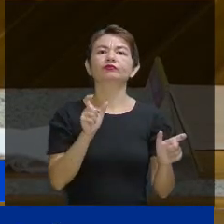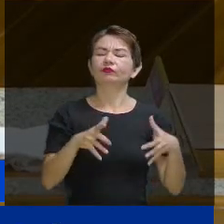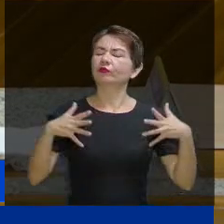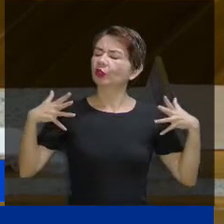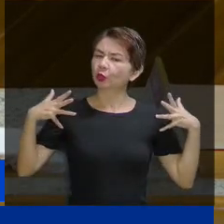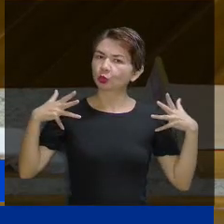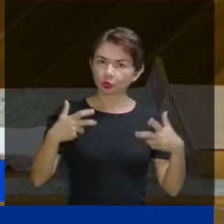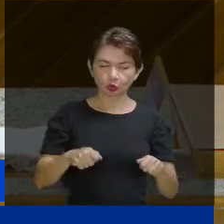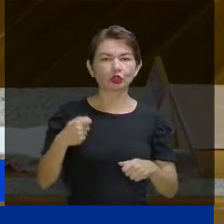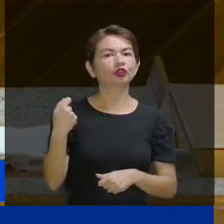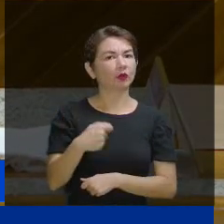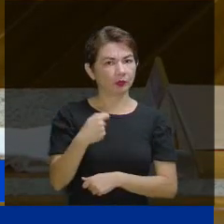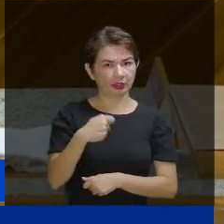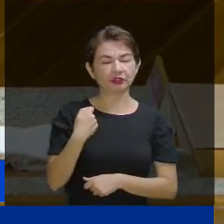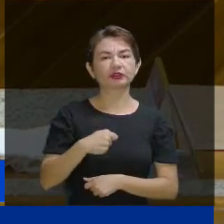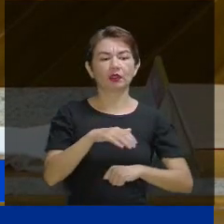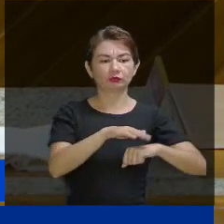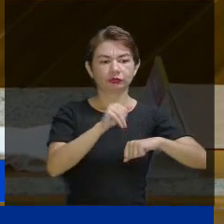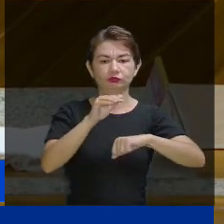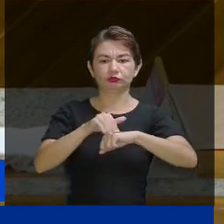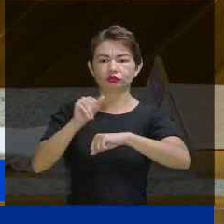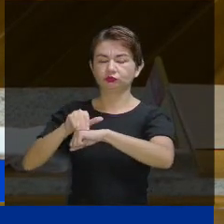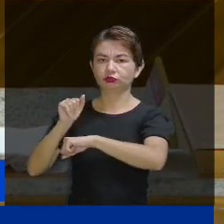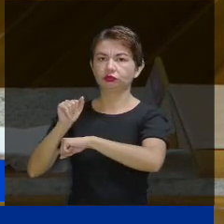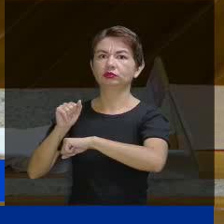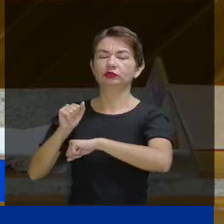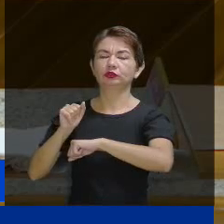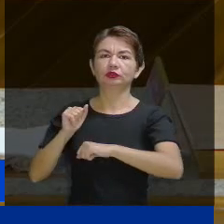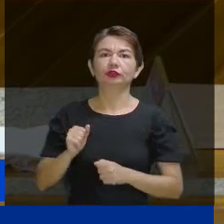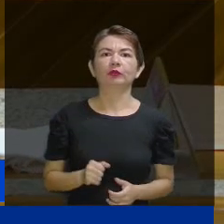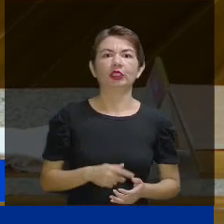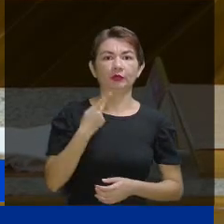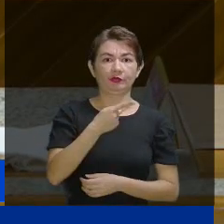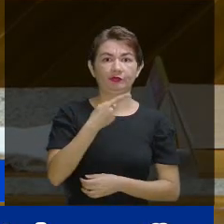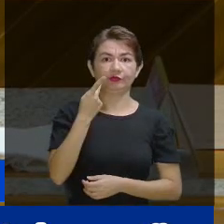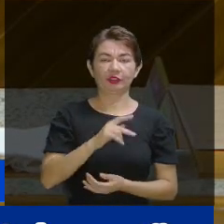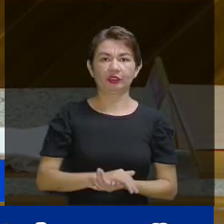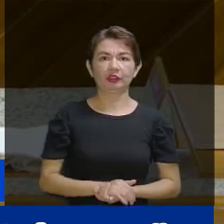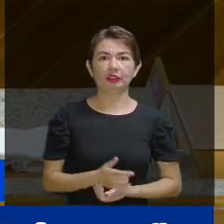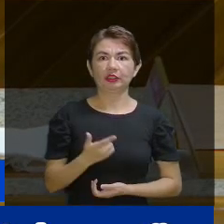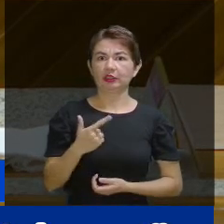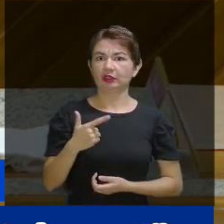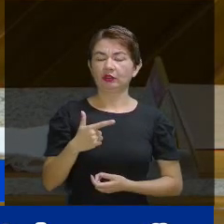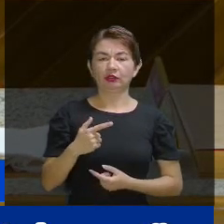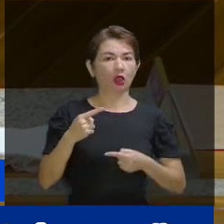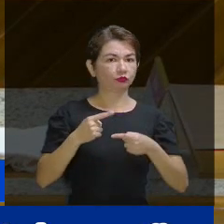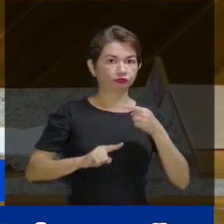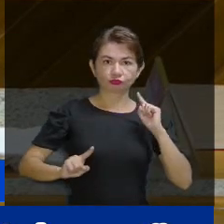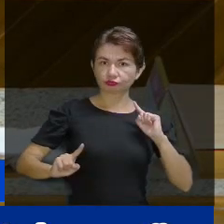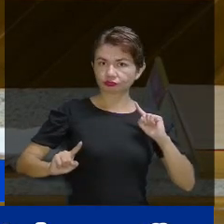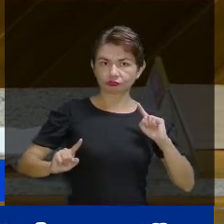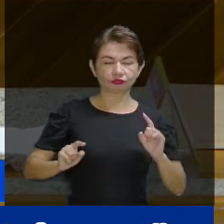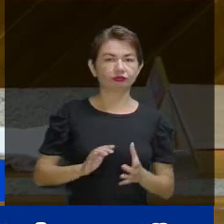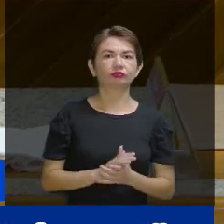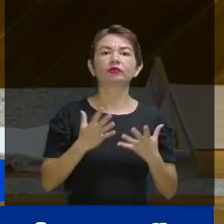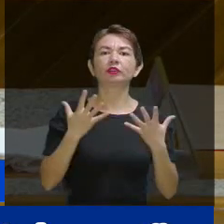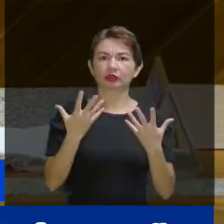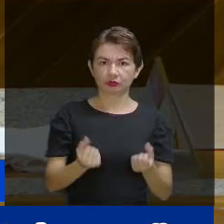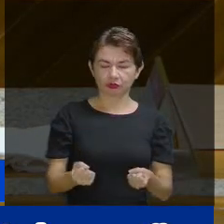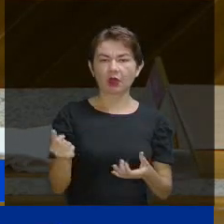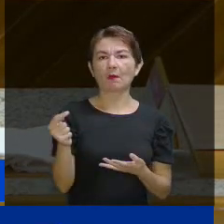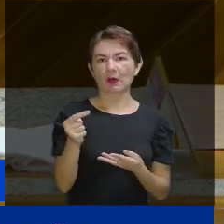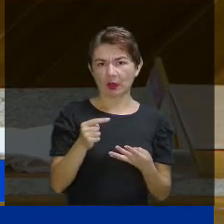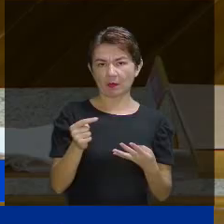embargadas todas devem ser intimadas para a manifestação. Não havendo qualquer divergência, por unanimidade acolhida